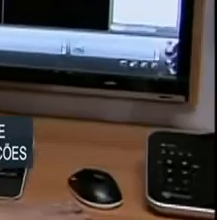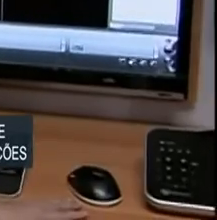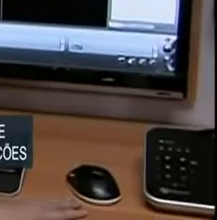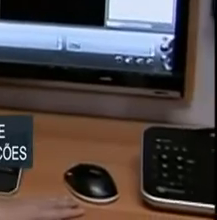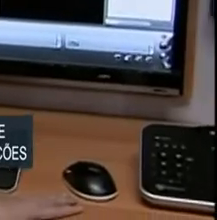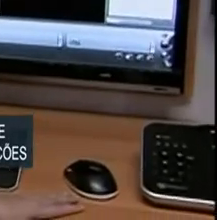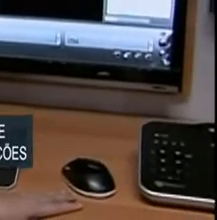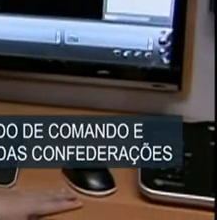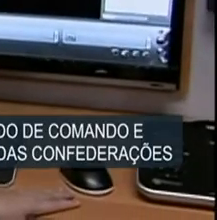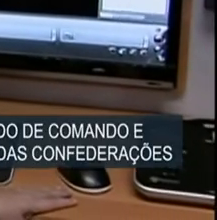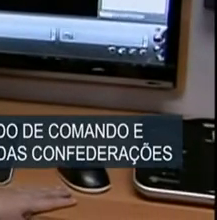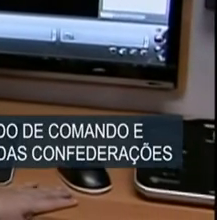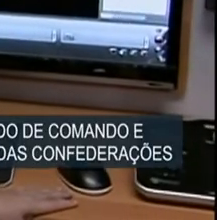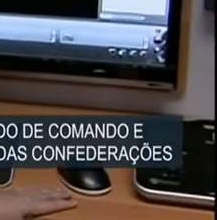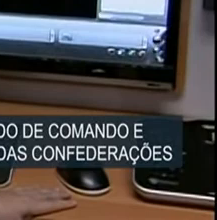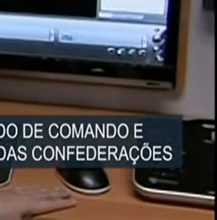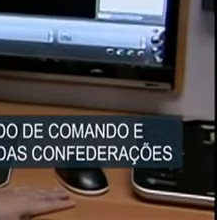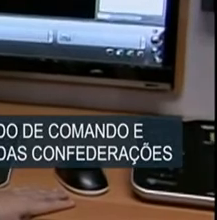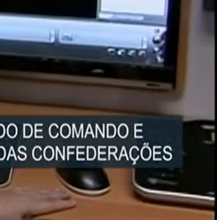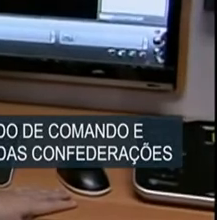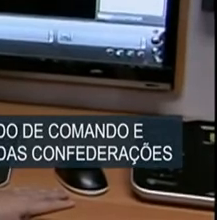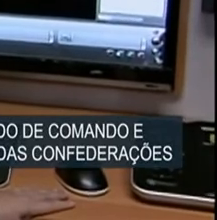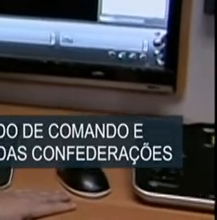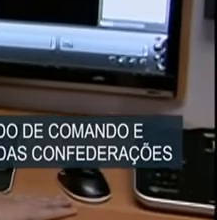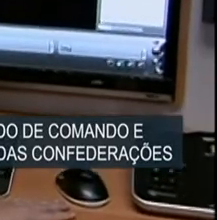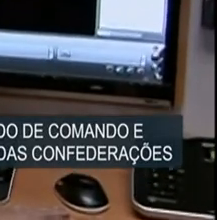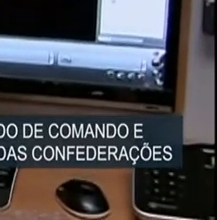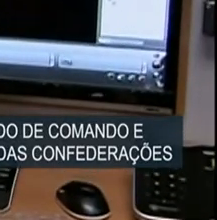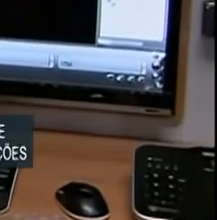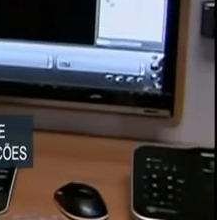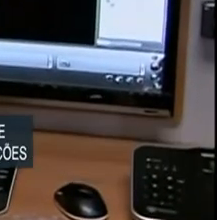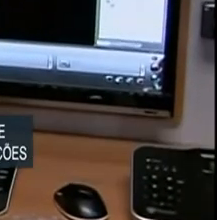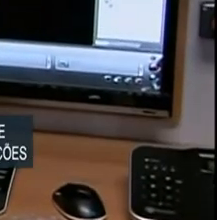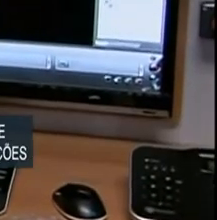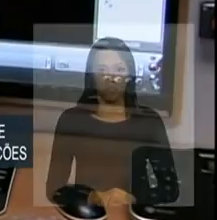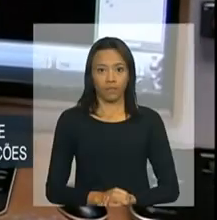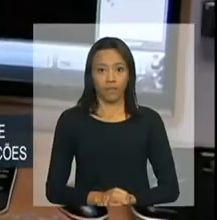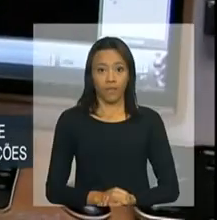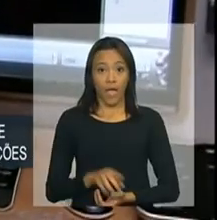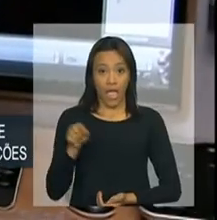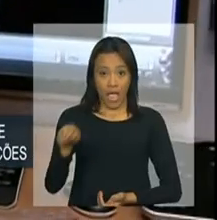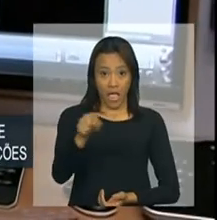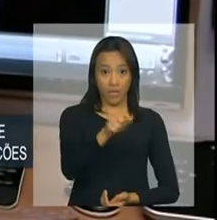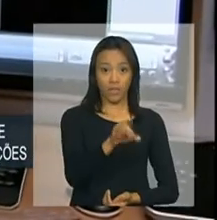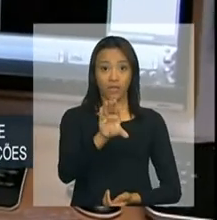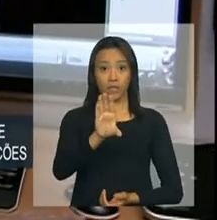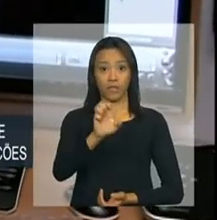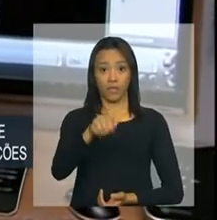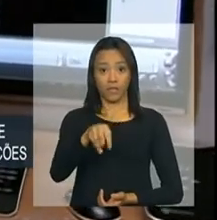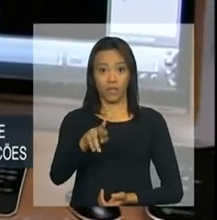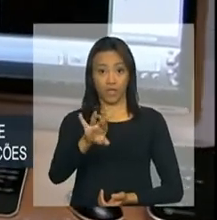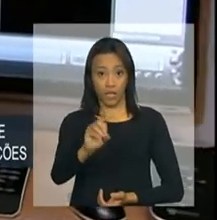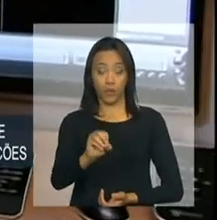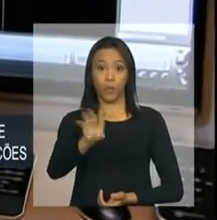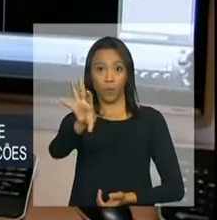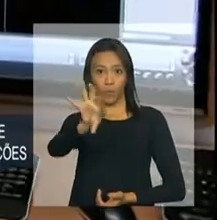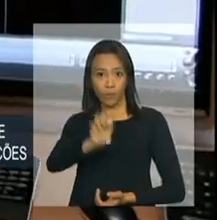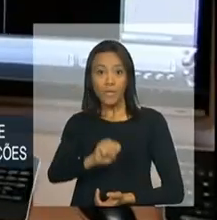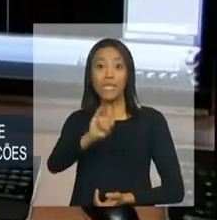fixos os centros TM uma a finalidade de oferecer imagem em tempo